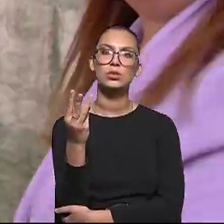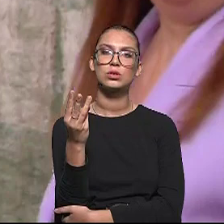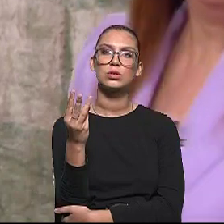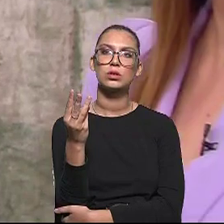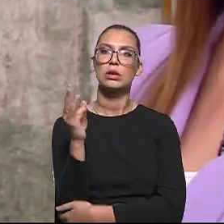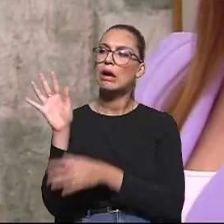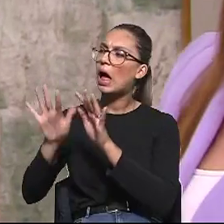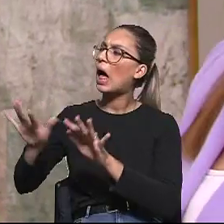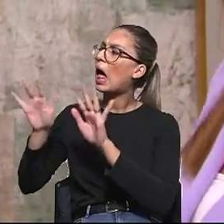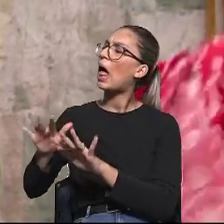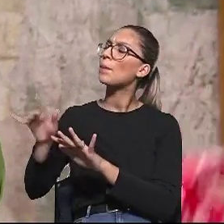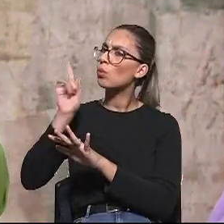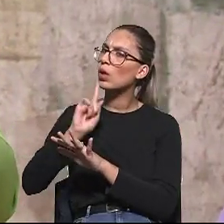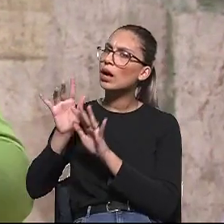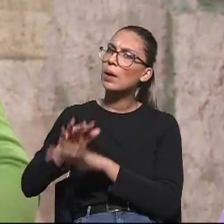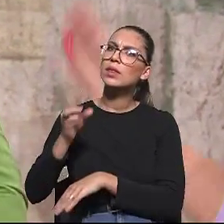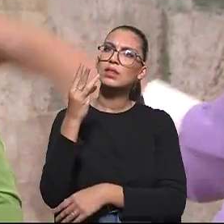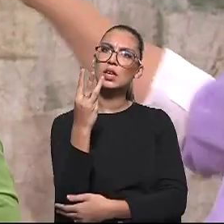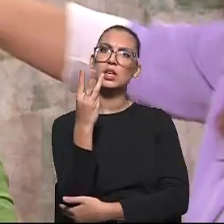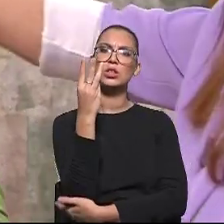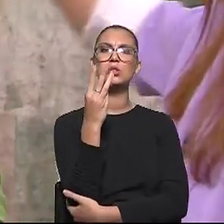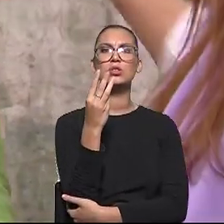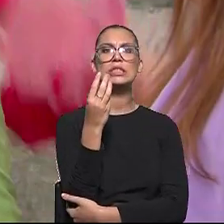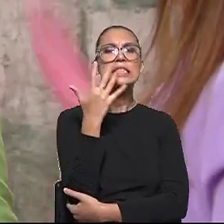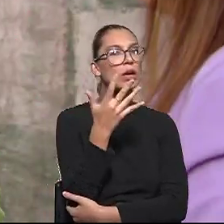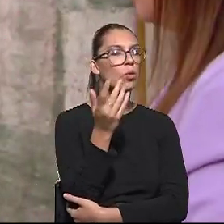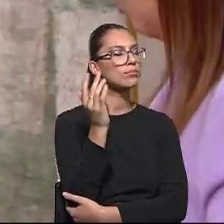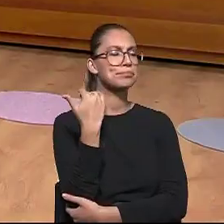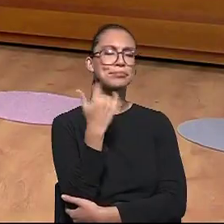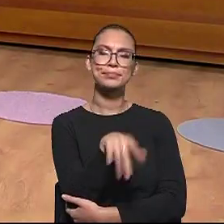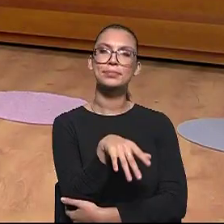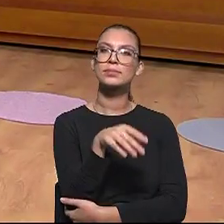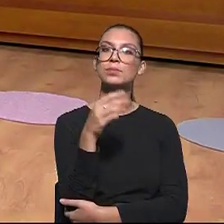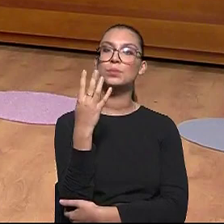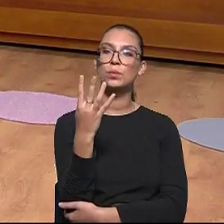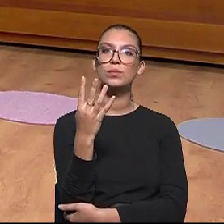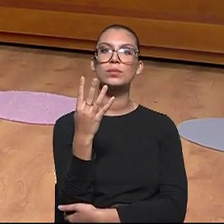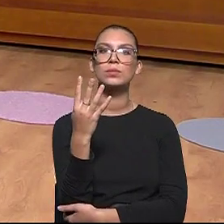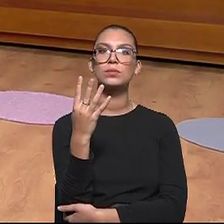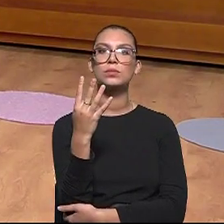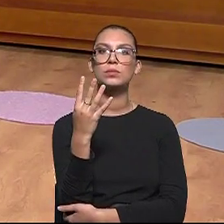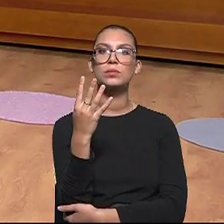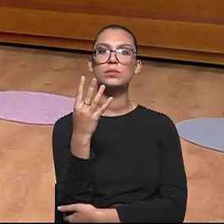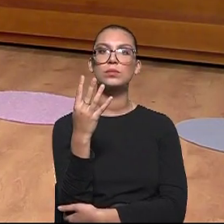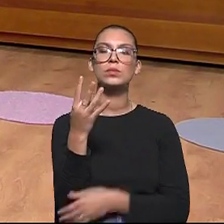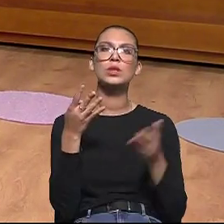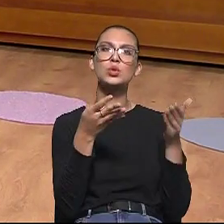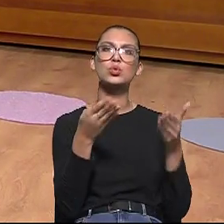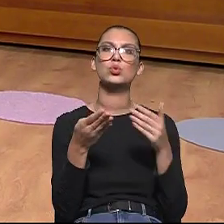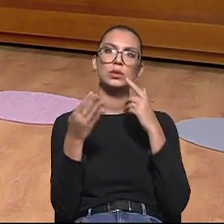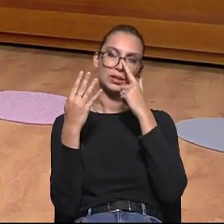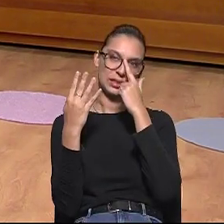Calma, filhas, é 3. 5. Qual 5? 4. Ó, Joaninha, diz para aí, se faz favor, salve